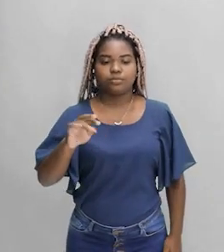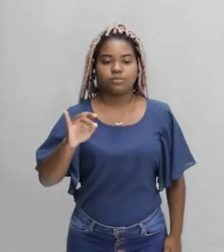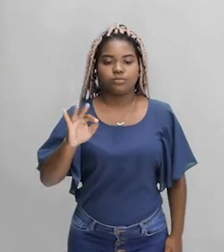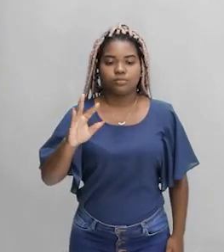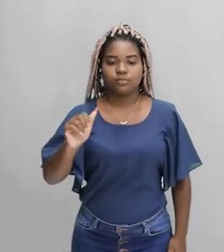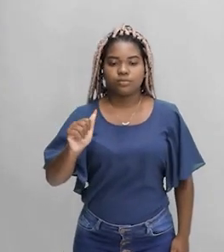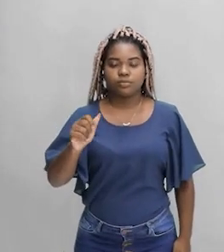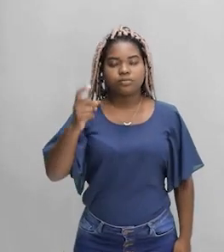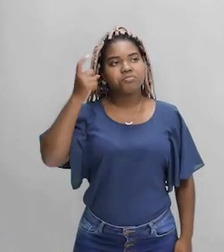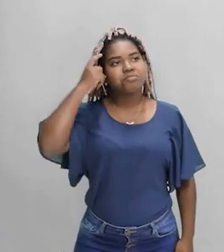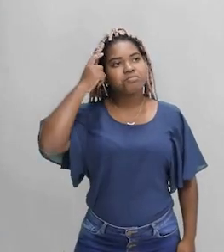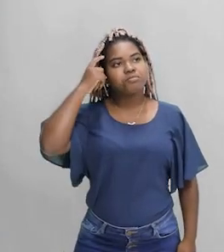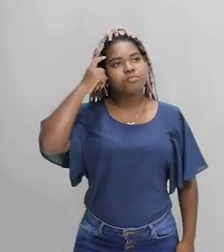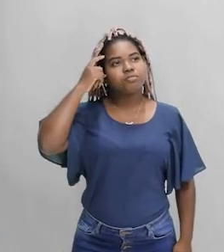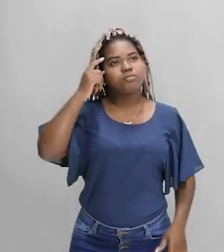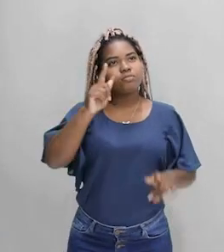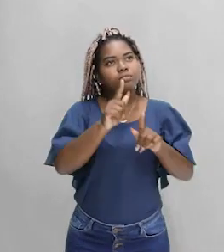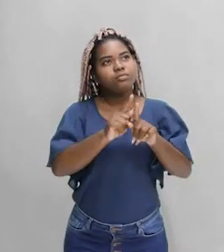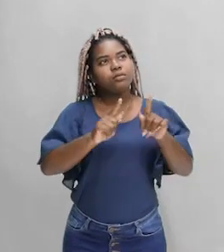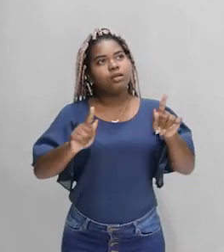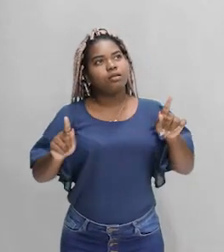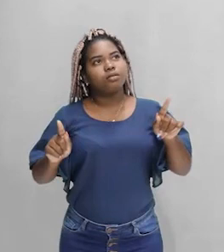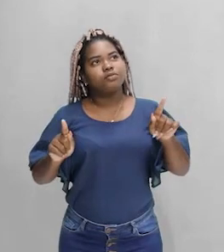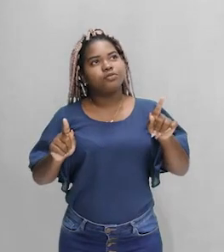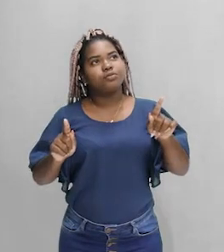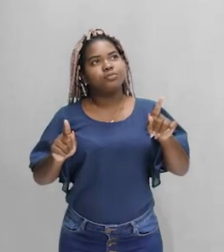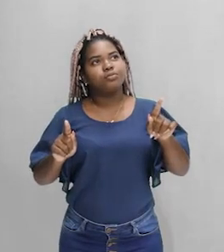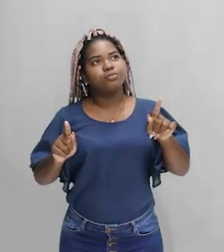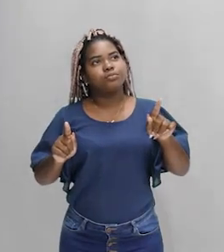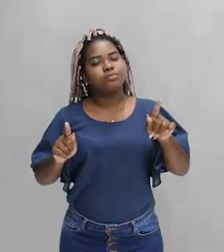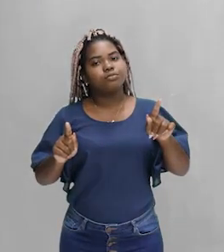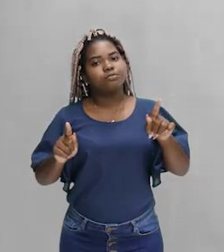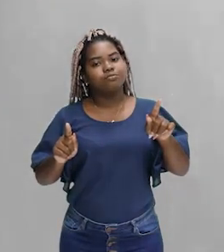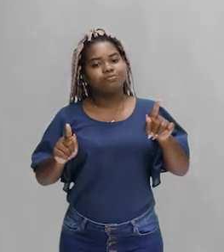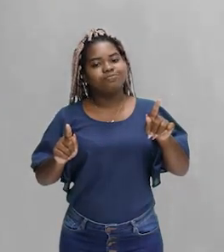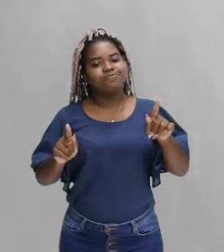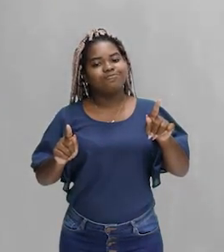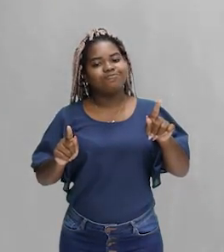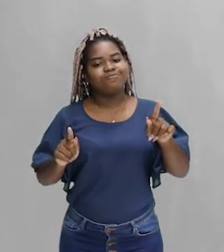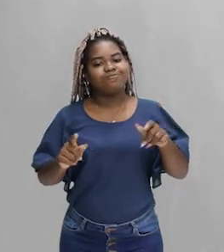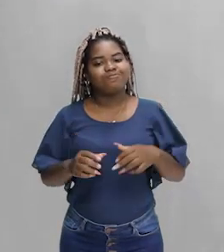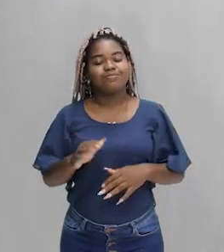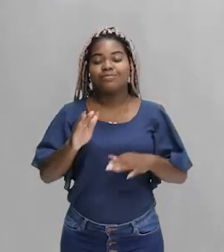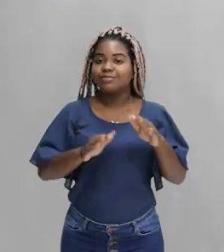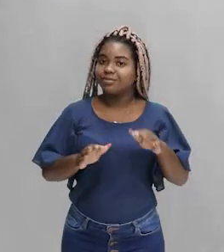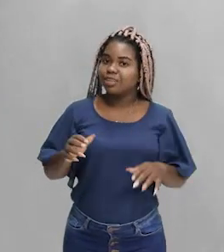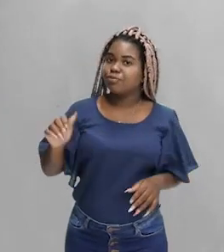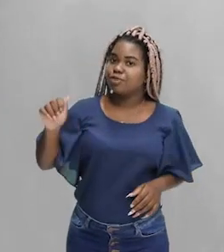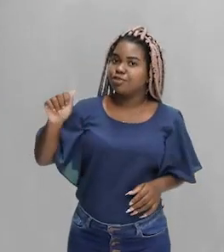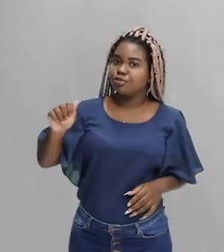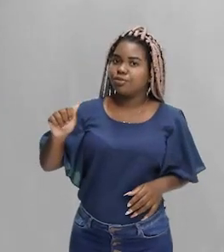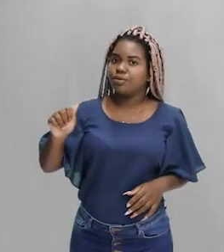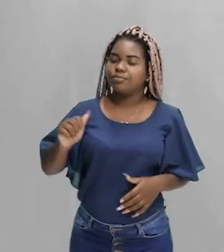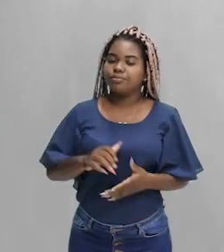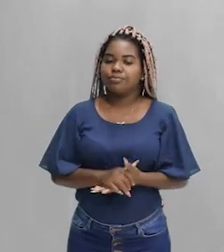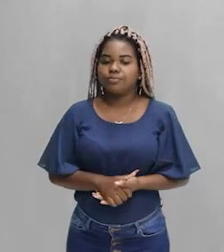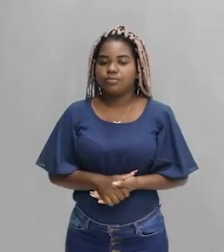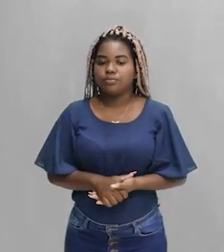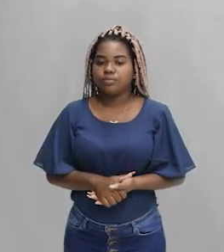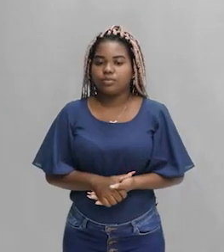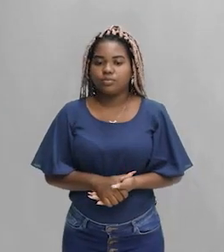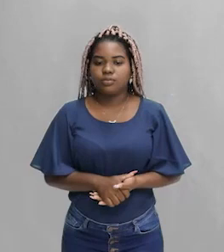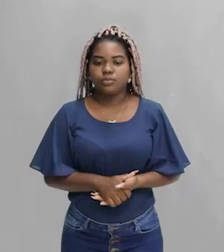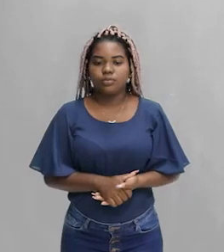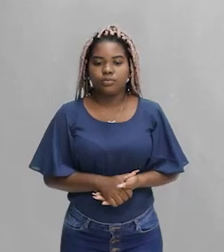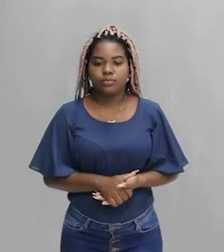mente e pensa assim, gráfico, parábola. Parábola vai depender do valor de a. ax ao quadrado